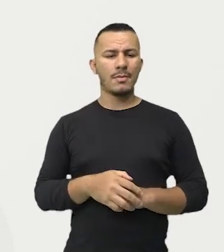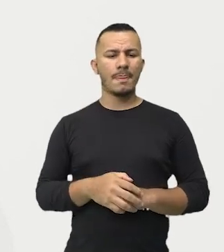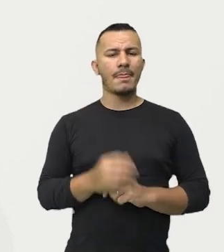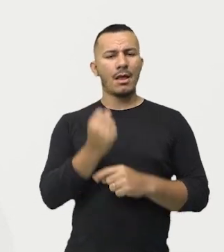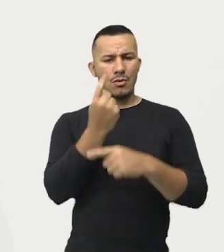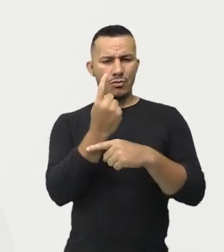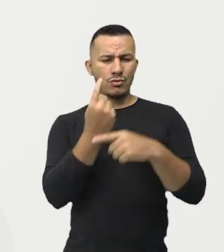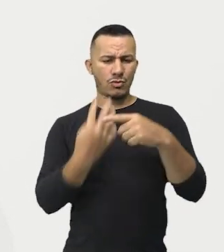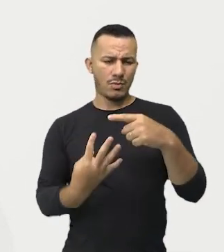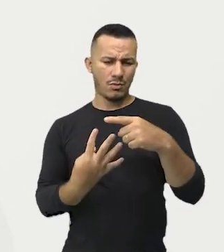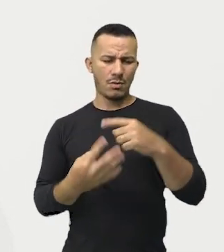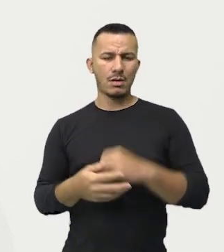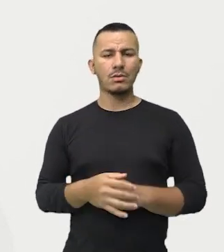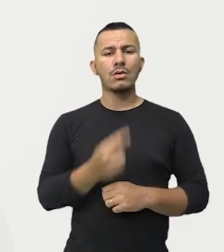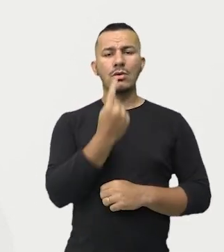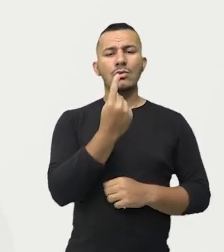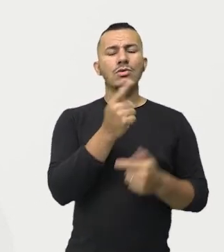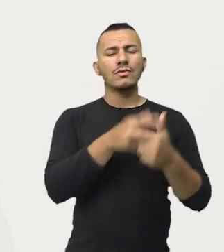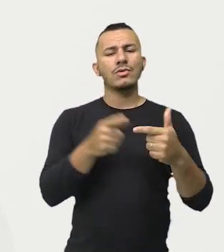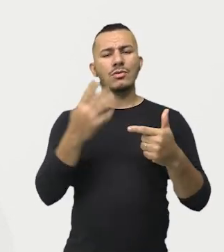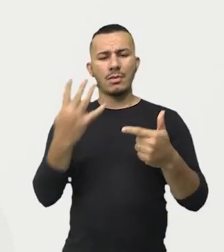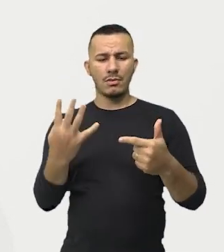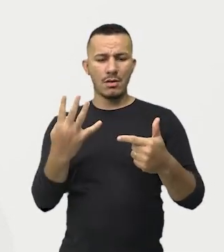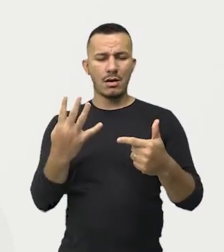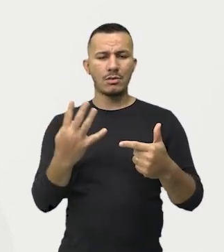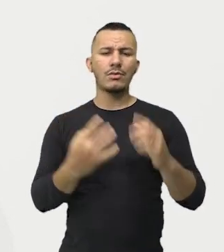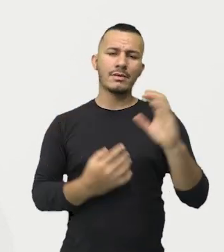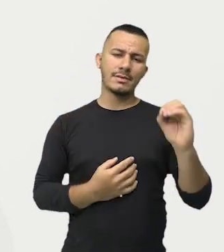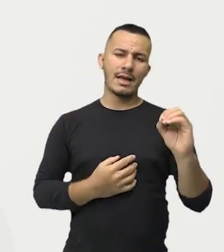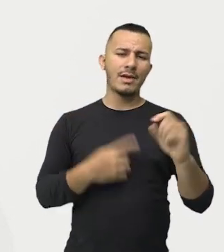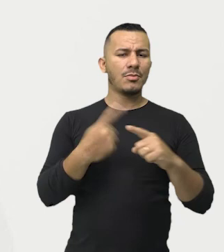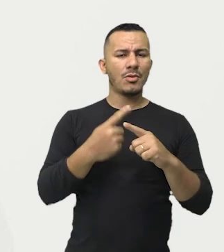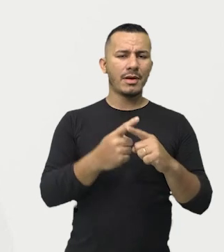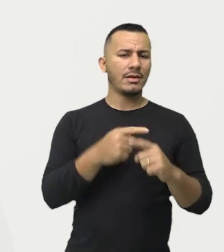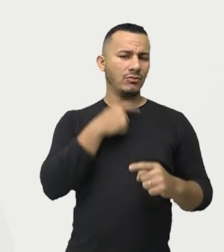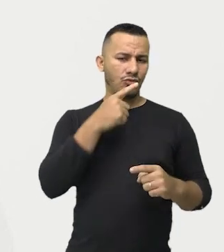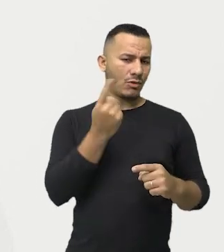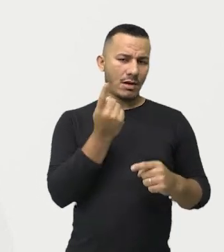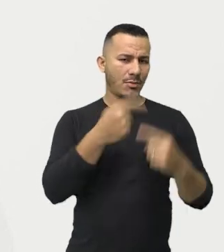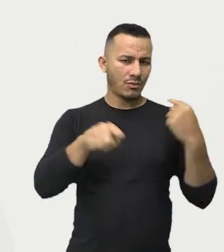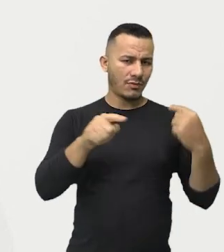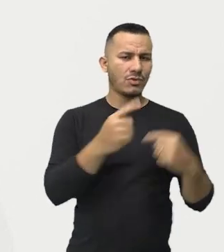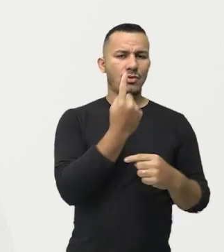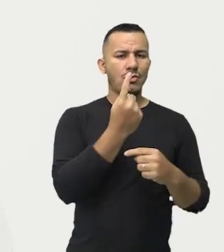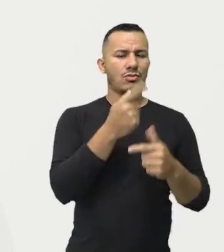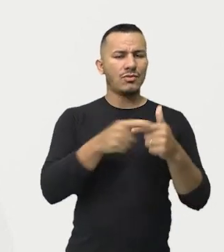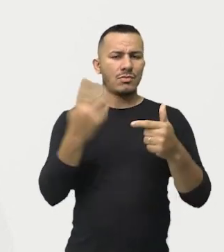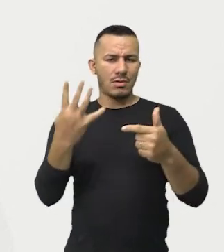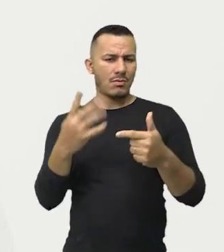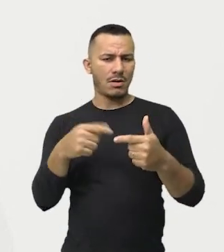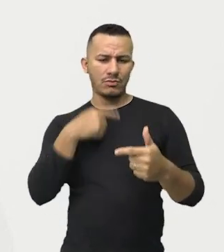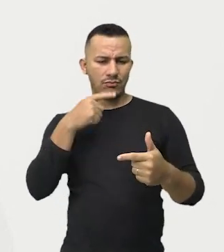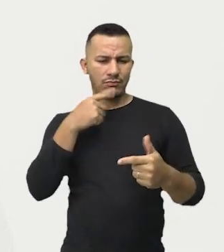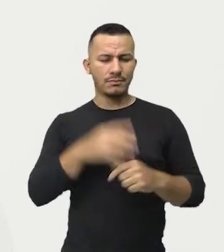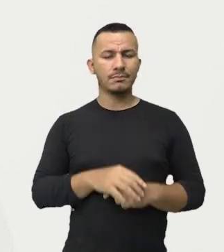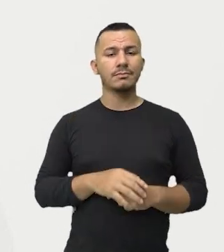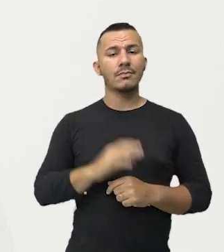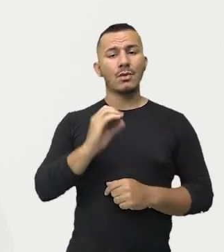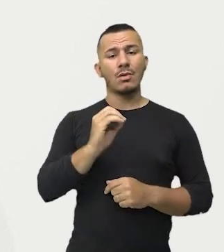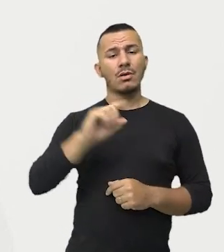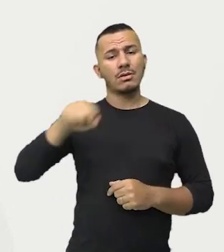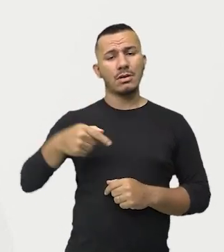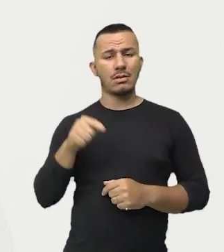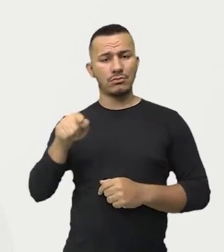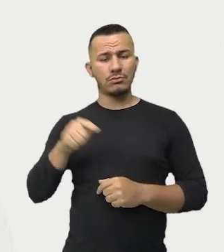sobre 4, tá bom? 1 dividido para 4, completa com 0, porque não dá dividir 1 para 4. Acrescenta um 0 no quociente. Acrescenta uma